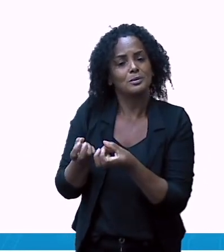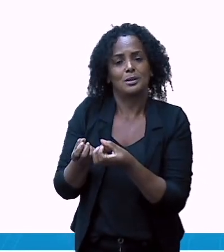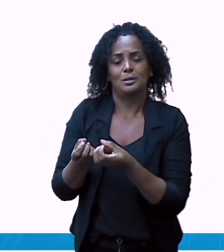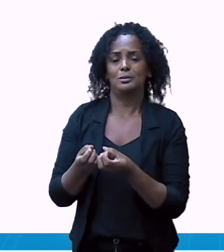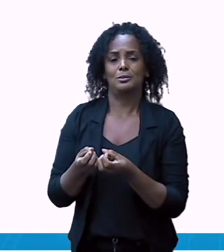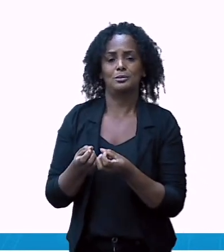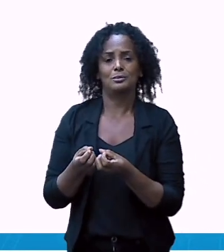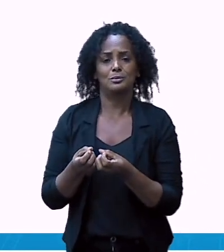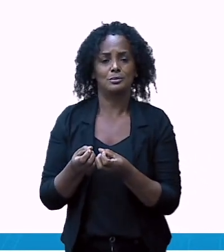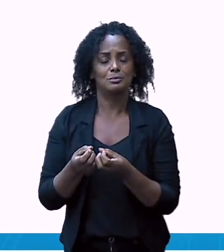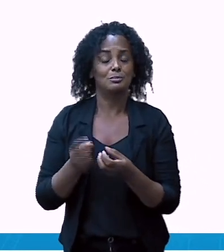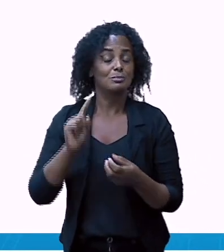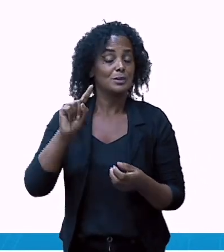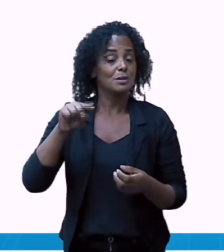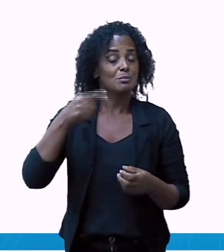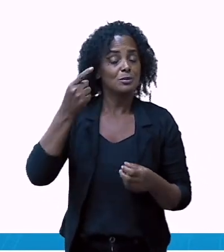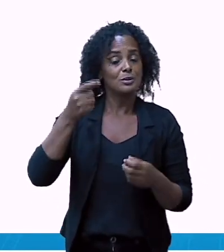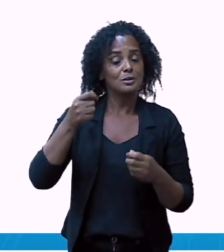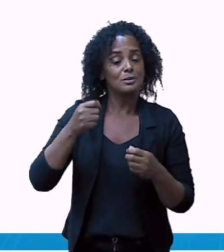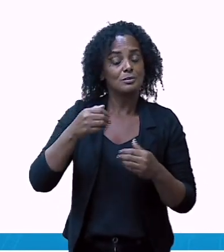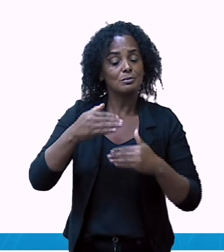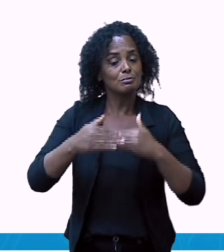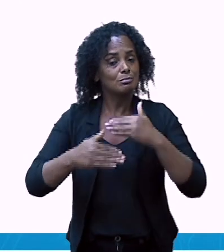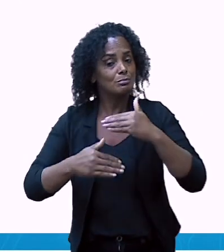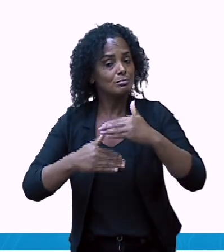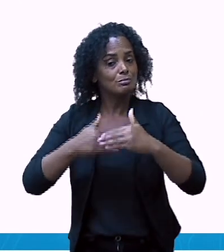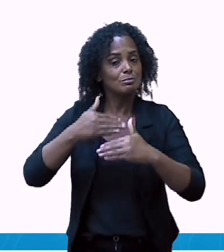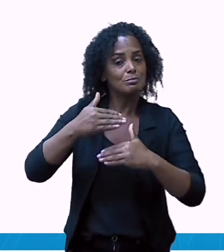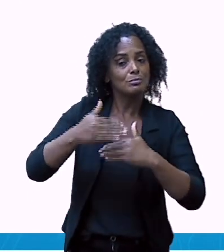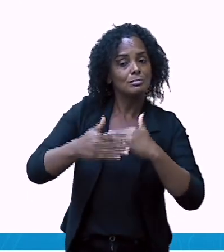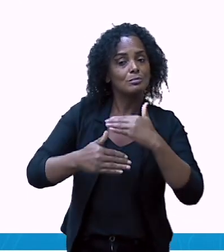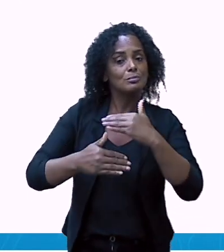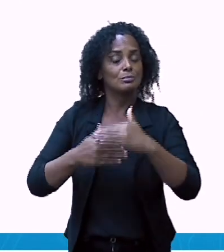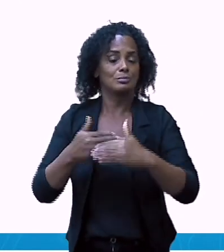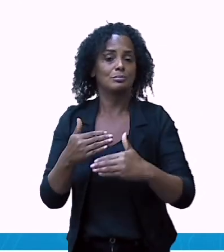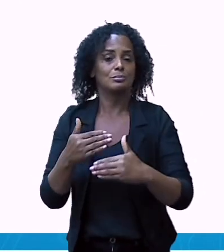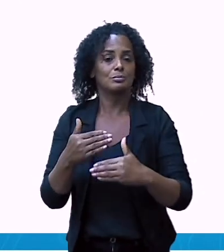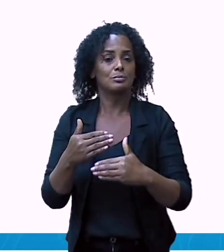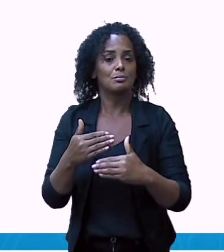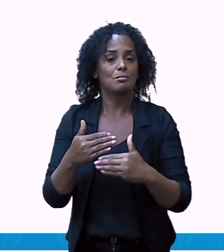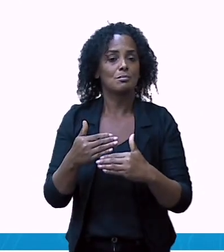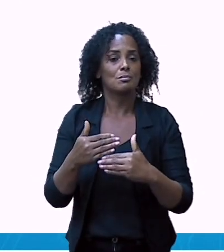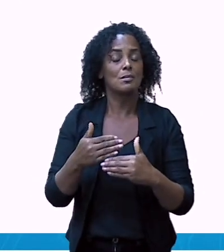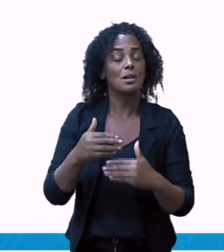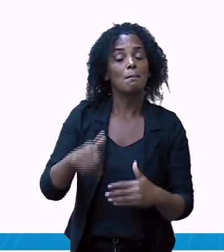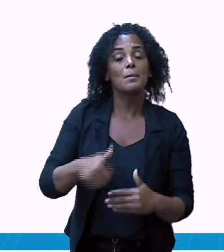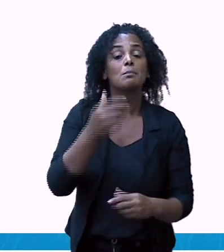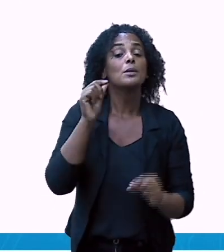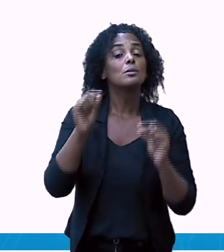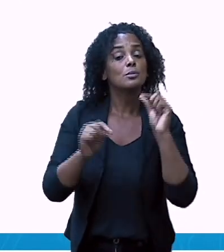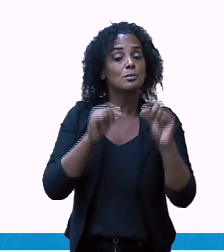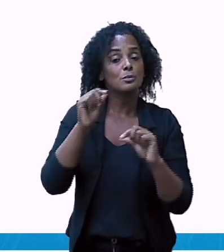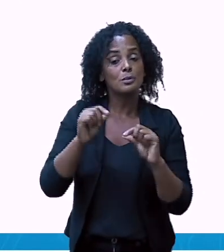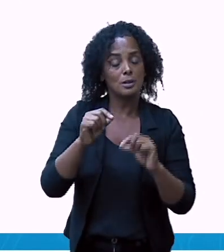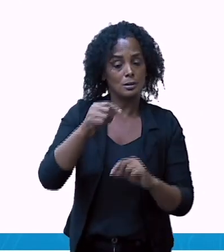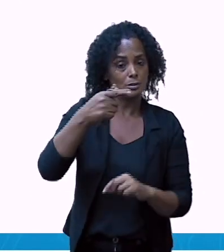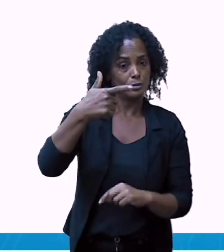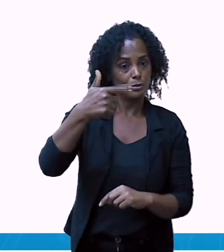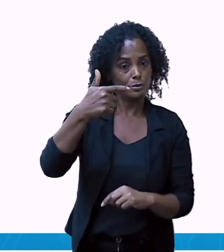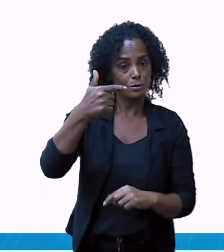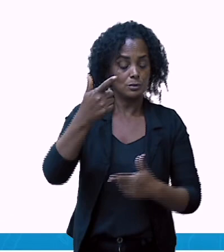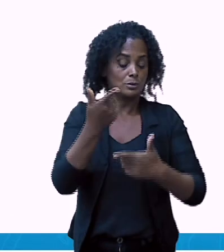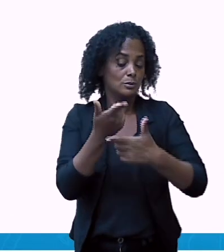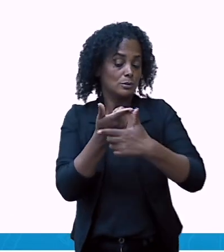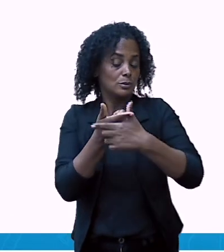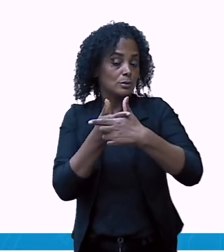multiplicação, logo depois vou resolvendo as outras operações. Então, aparece para a gente primeiro 12 dividido por